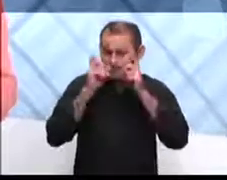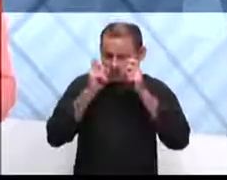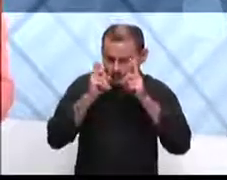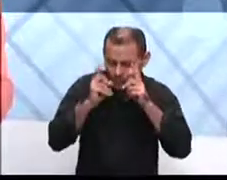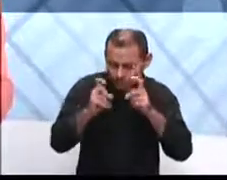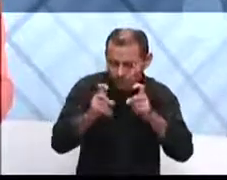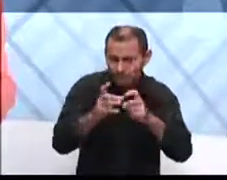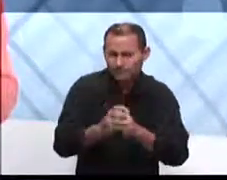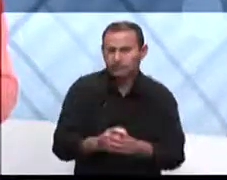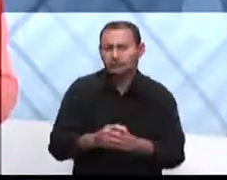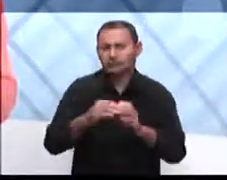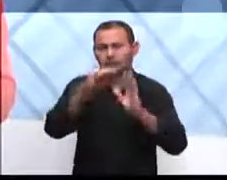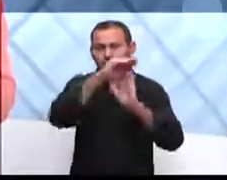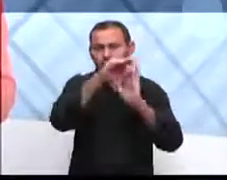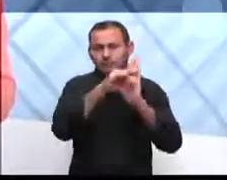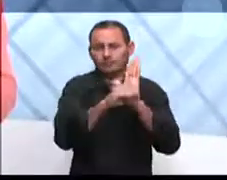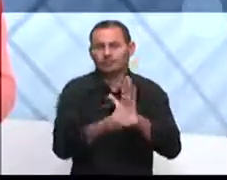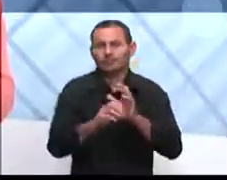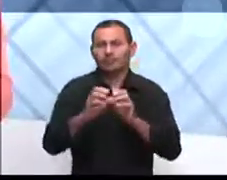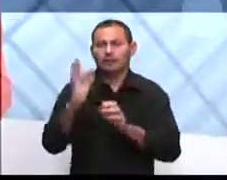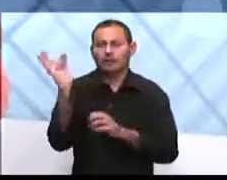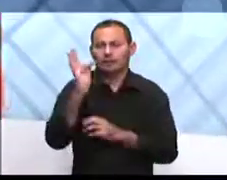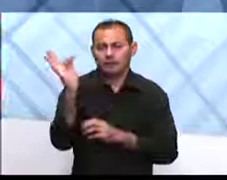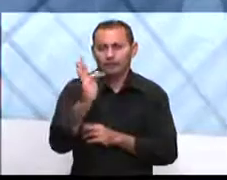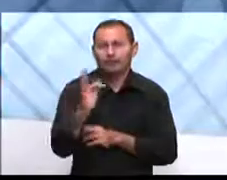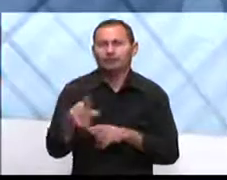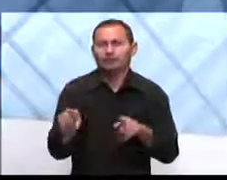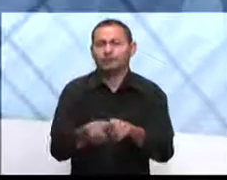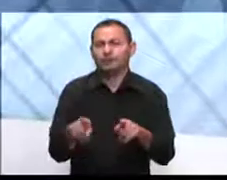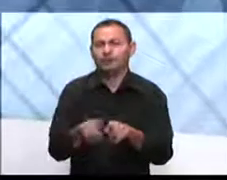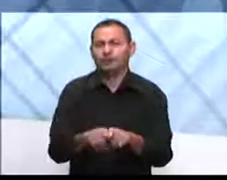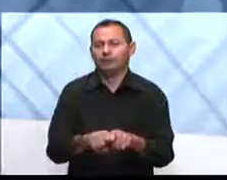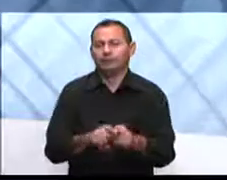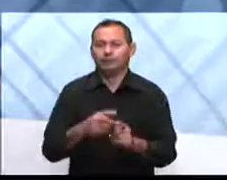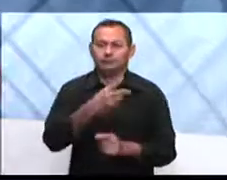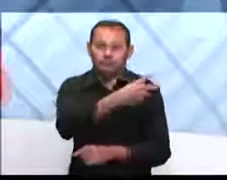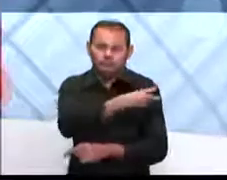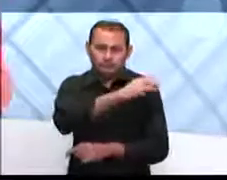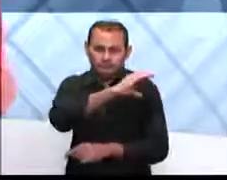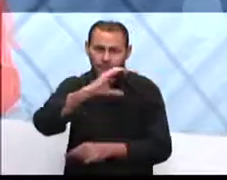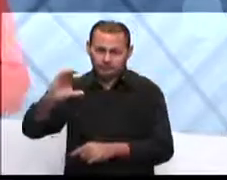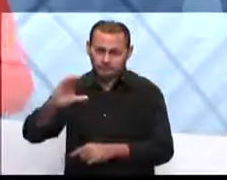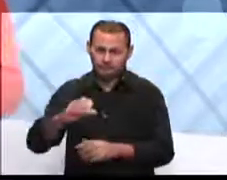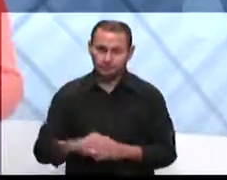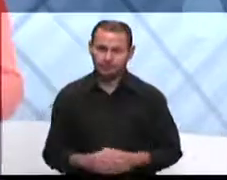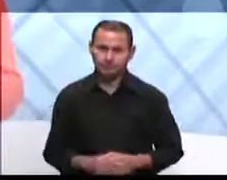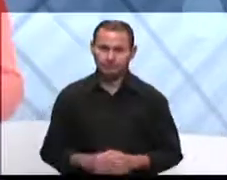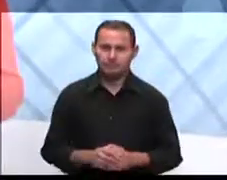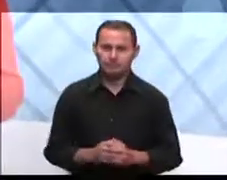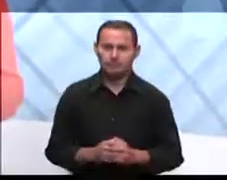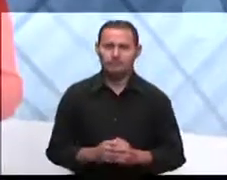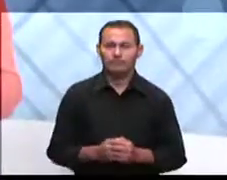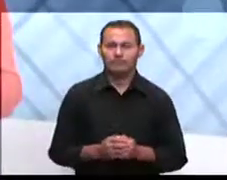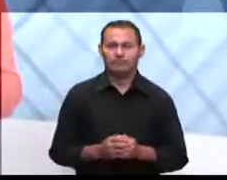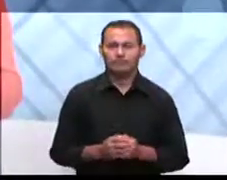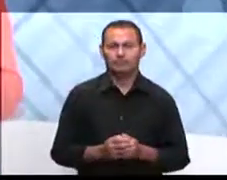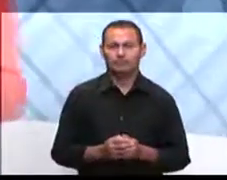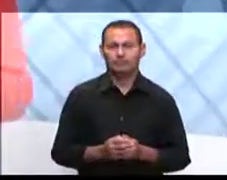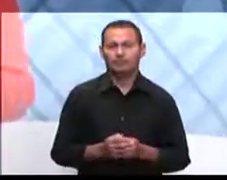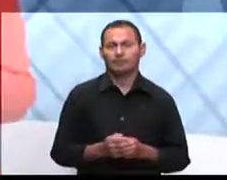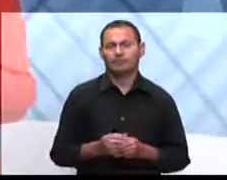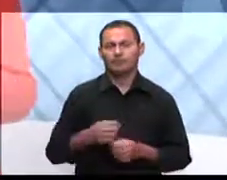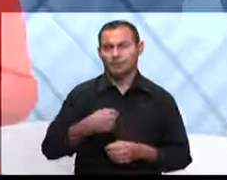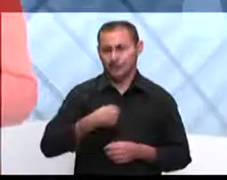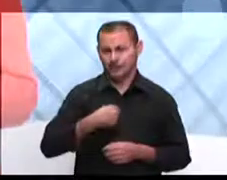interesse nesse programa, tanto do ensino superior, tanto ensino médio, tá? Então, né,